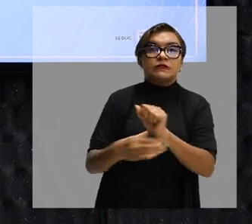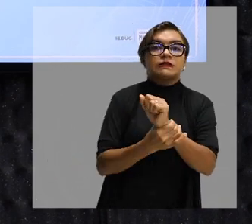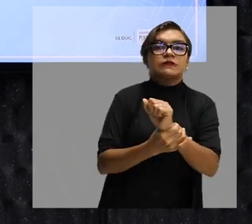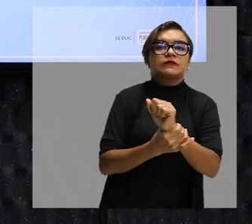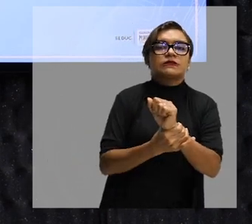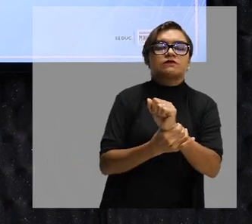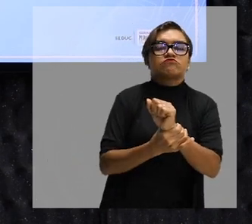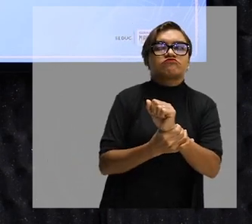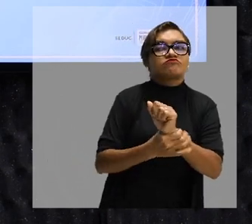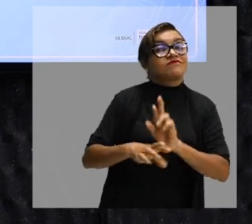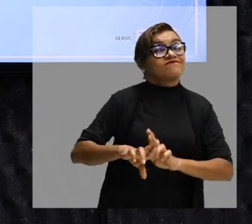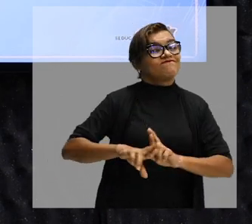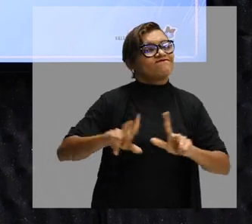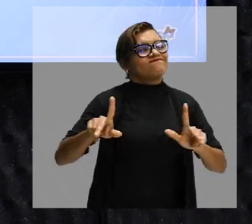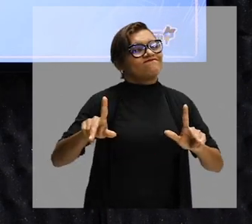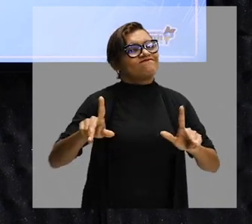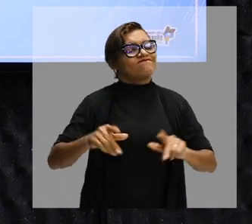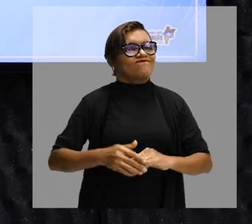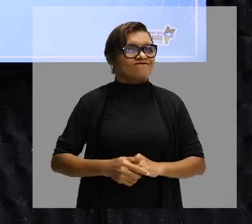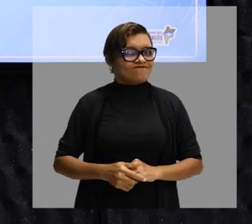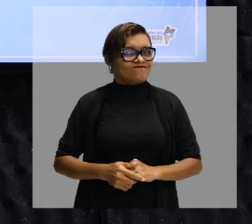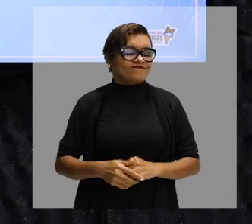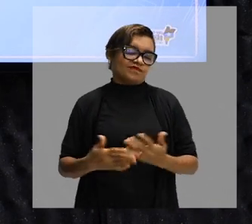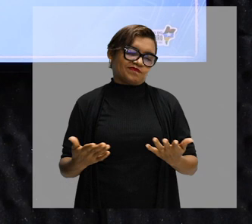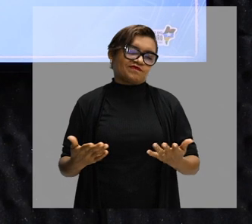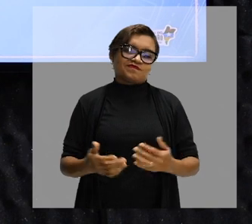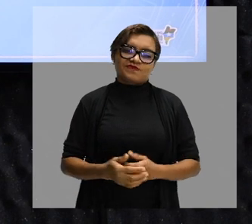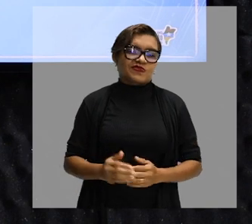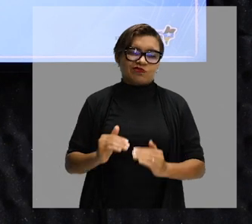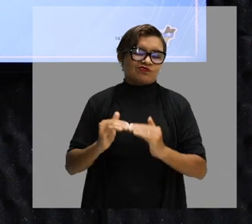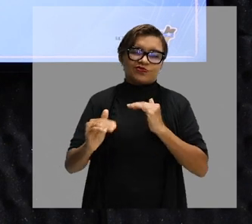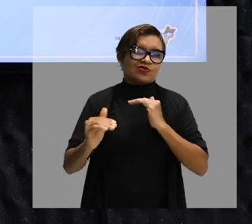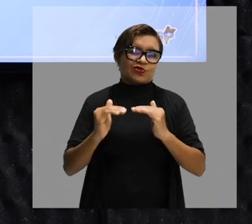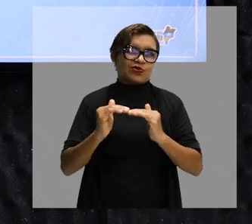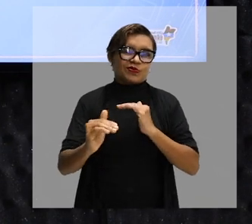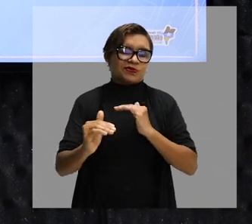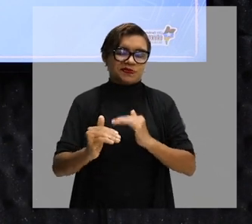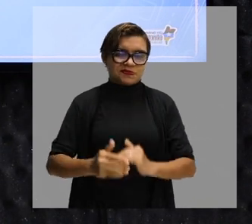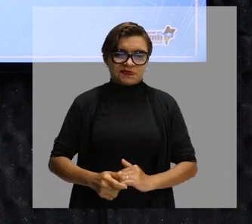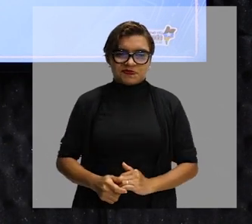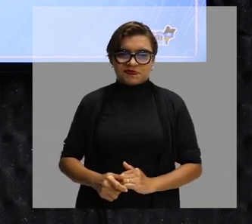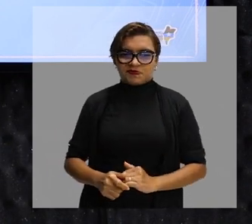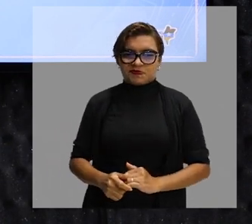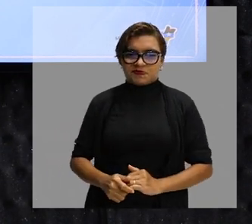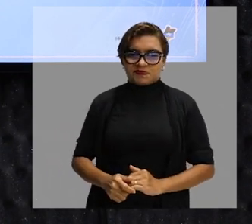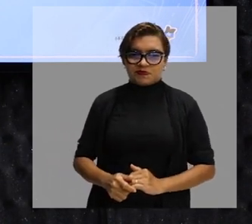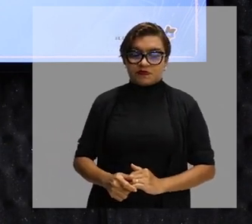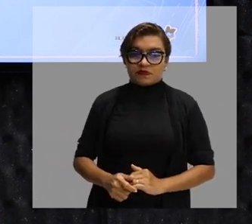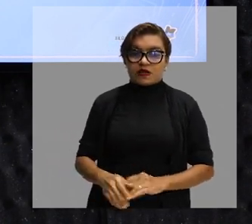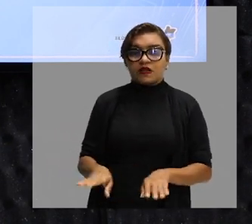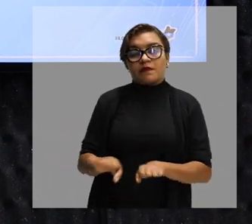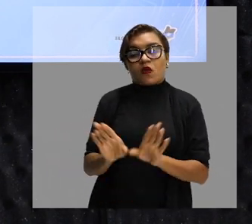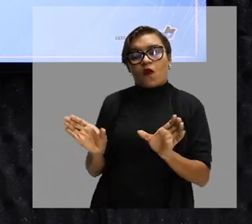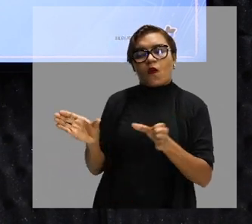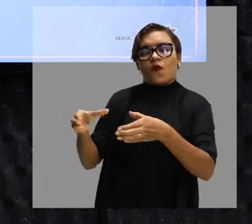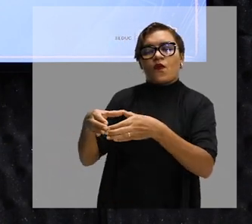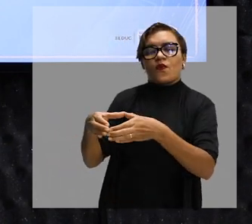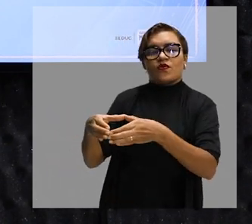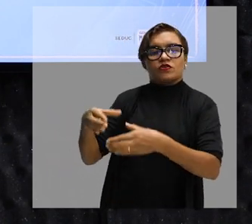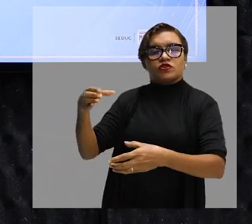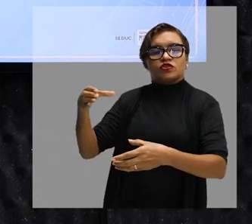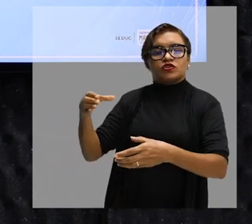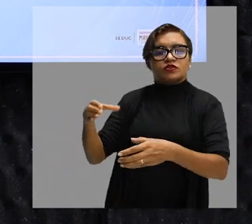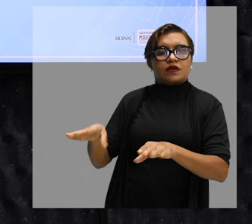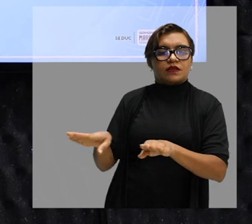adequado. Eu vou completar, ou seja, insegurança. Não é assim que a coisa vai. Política e coletividade, até que estaria.